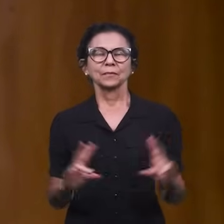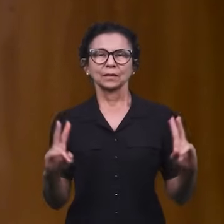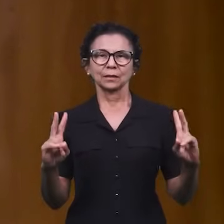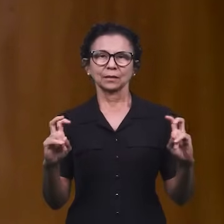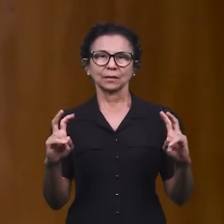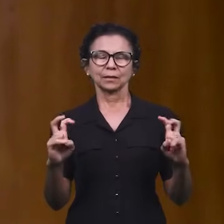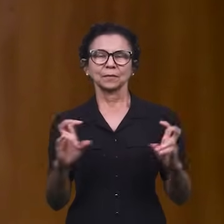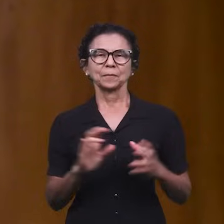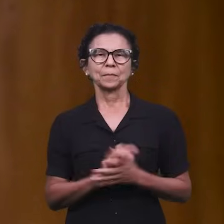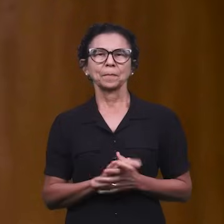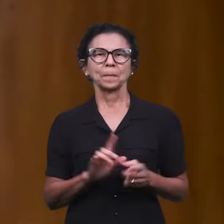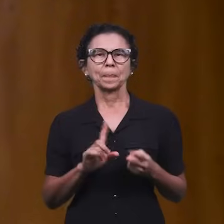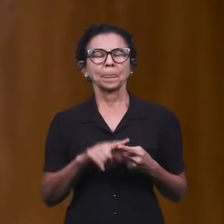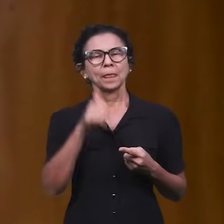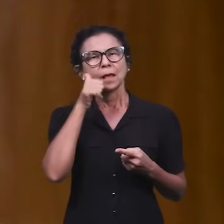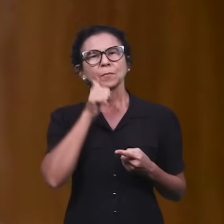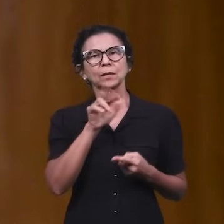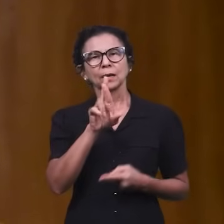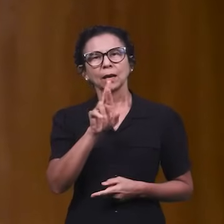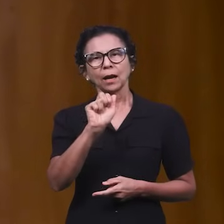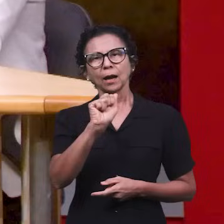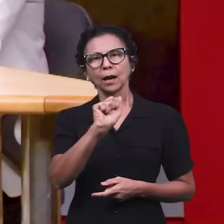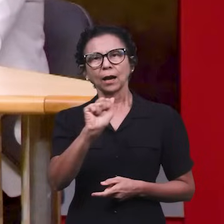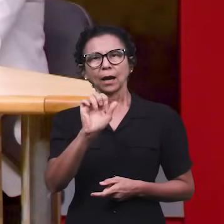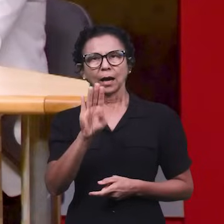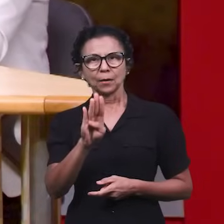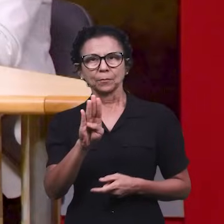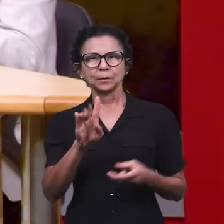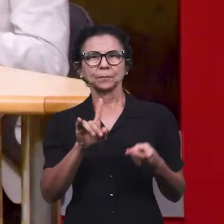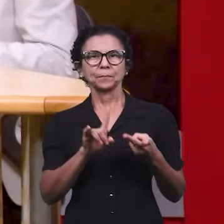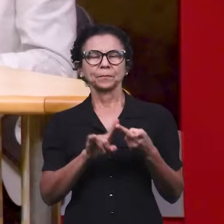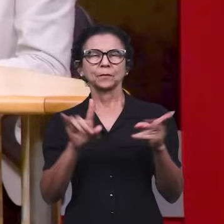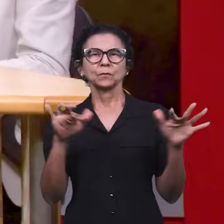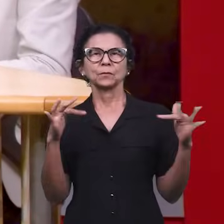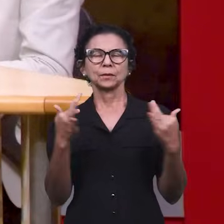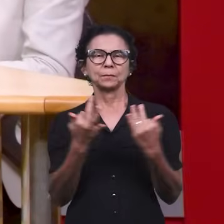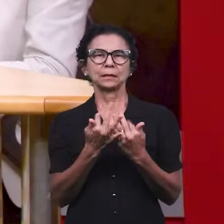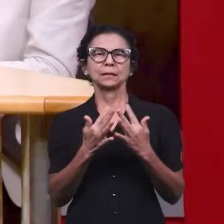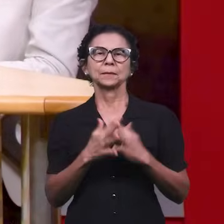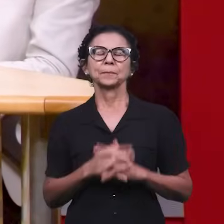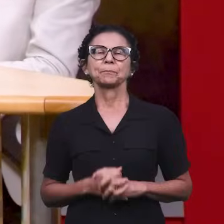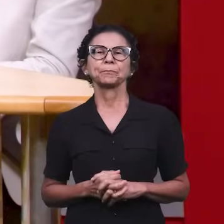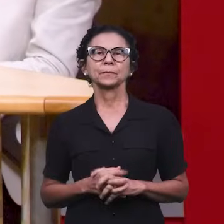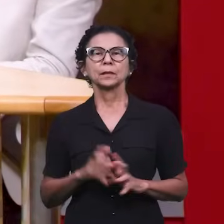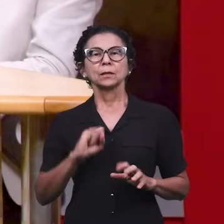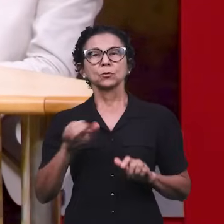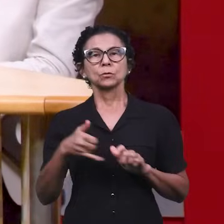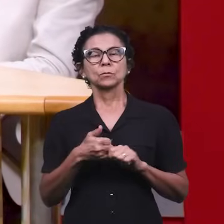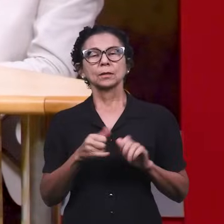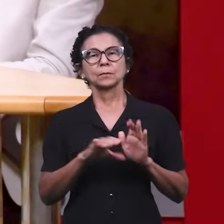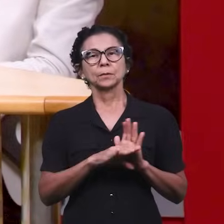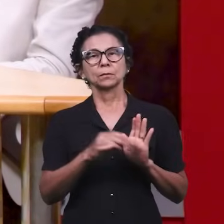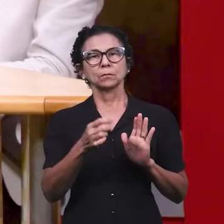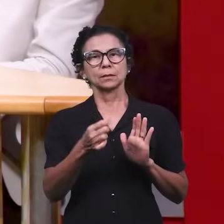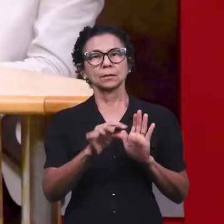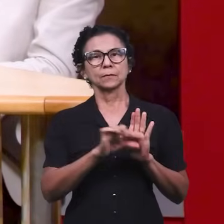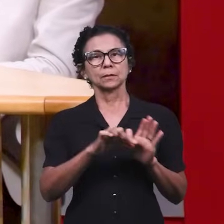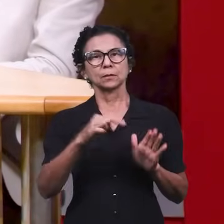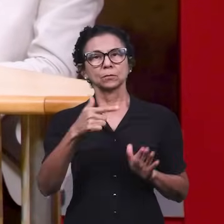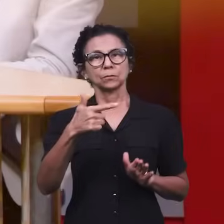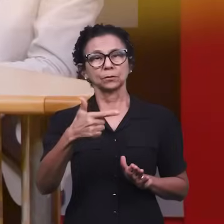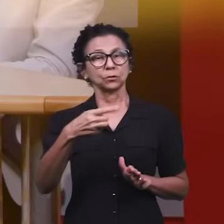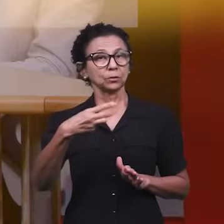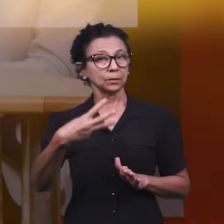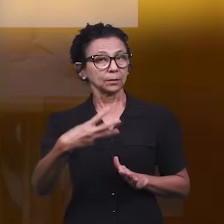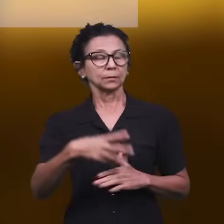é Raabe e a sua família. O texto está em Josué, capítulo 6, no versículo 23, que